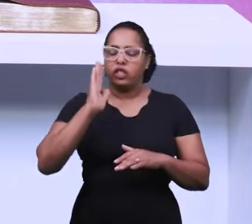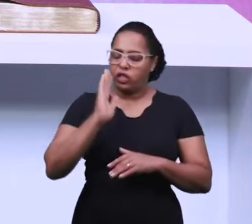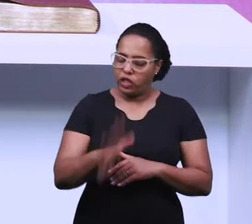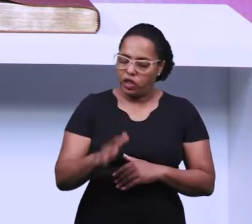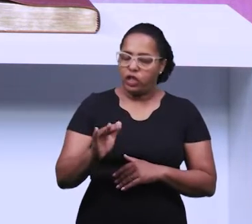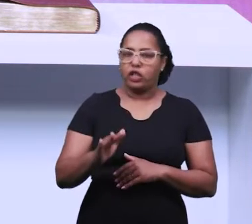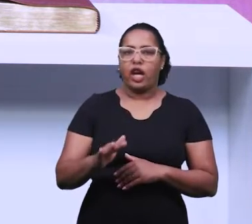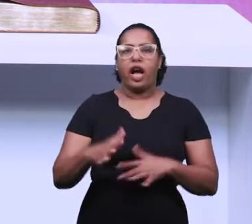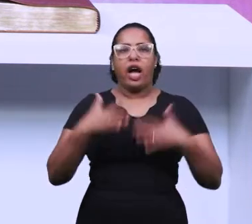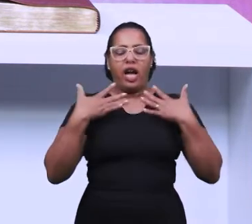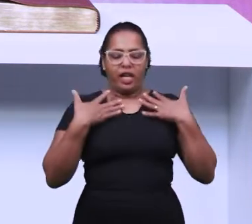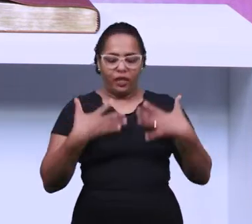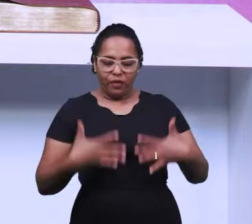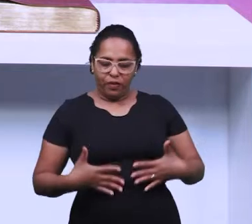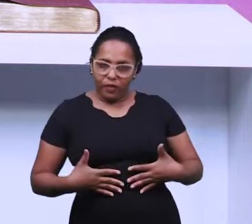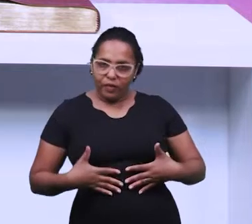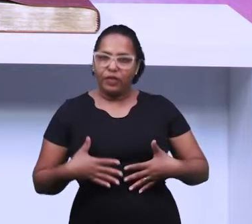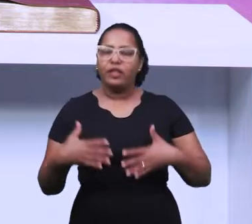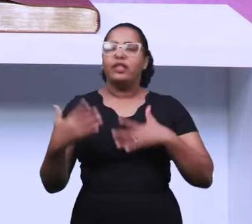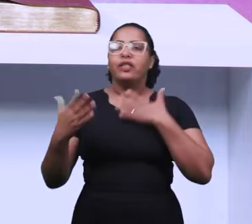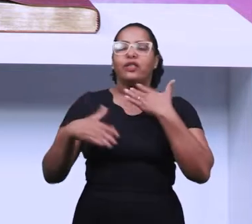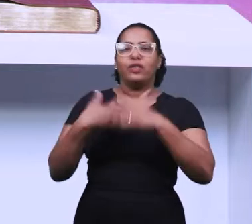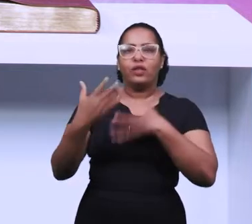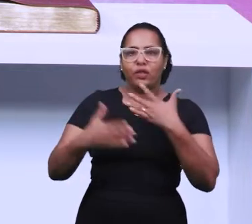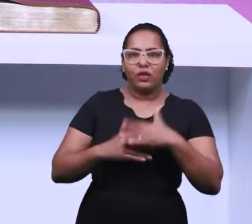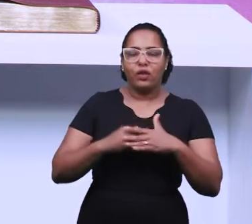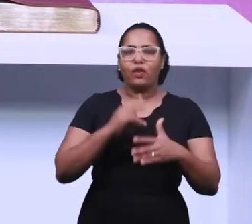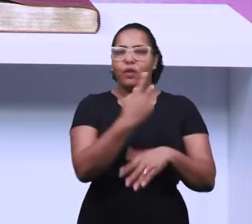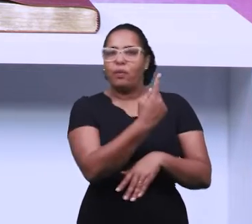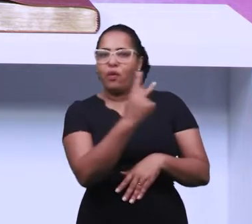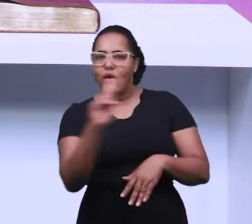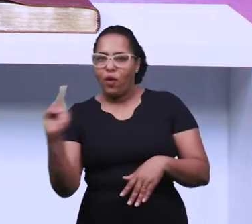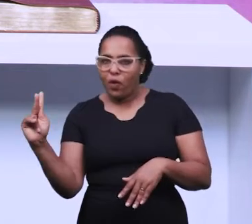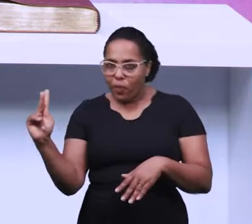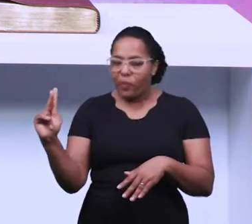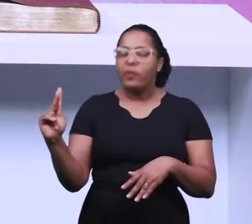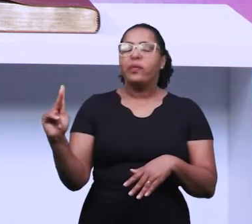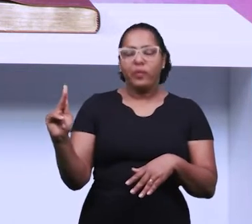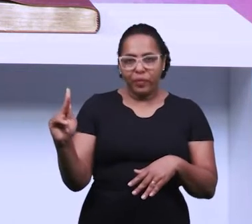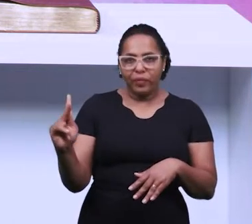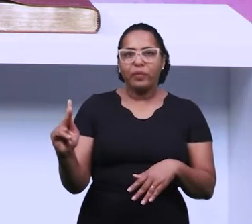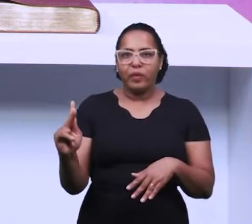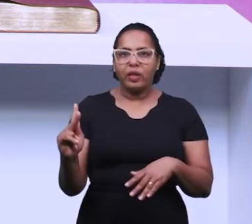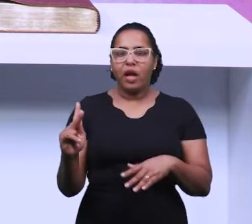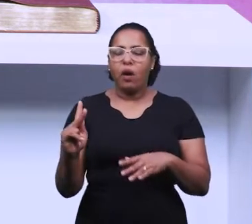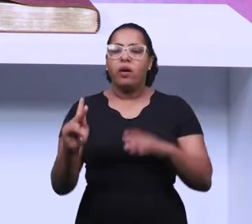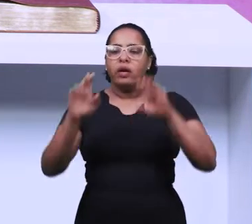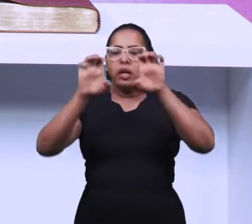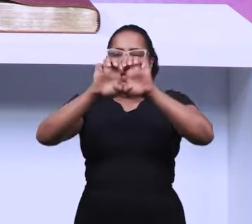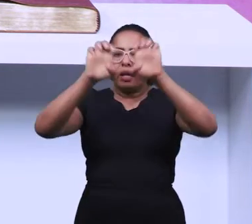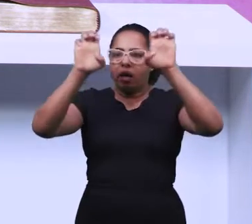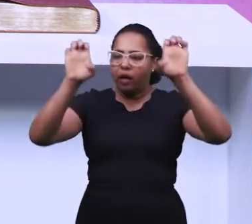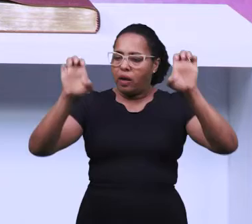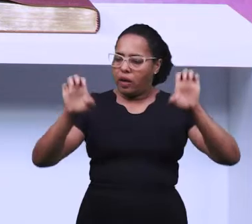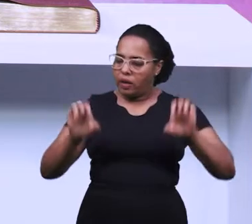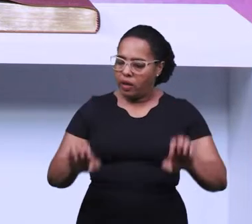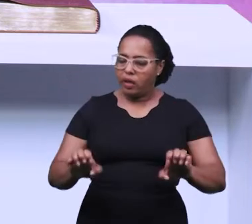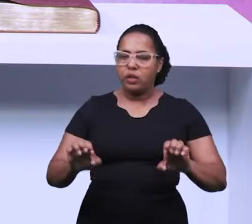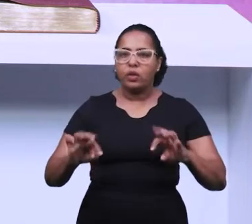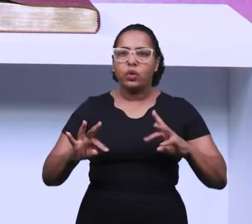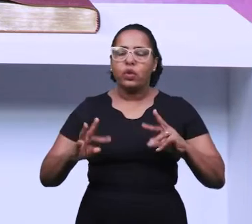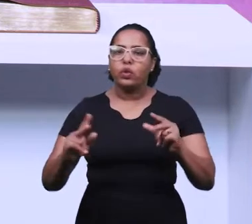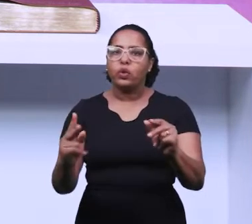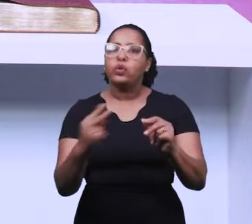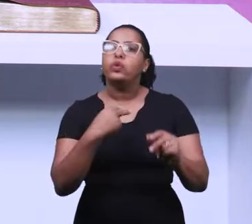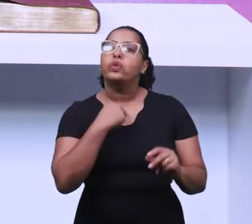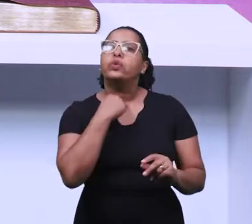passou pelo desenvolvimento físico, desenvolvimento hormonal, que estrutura todo